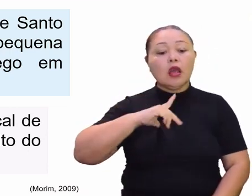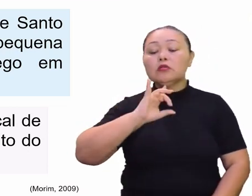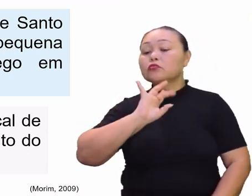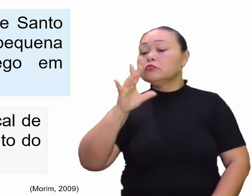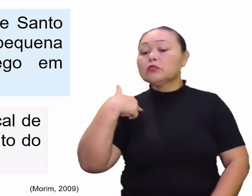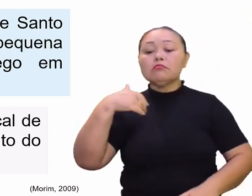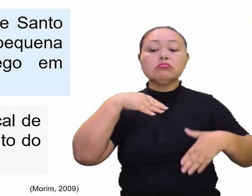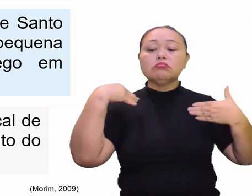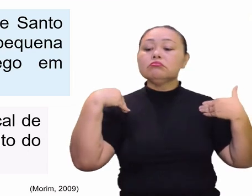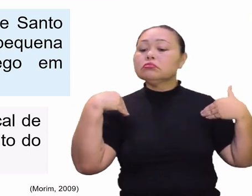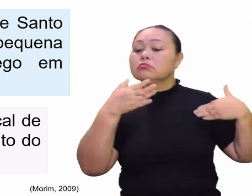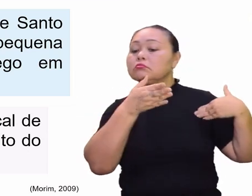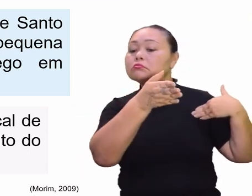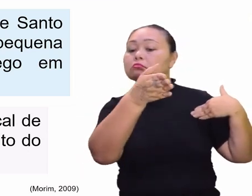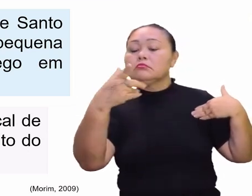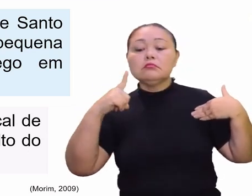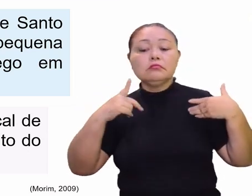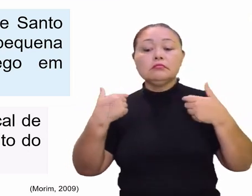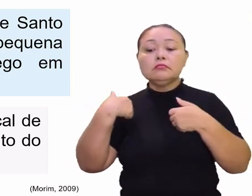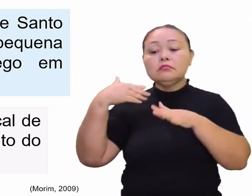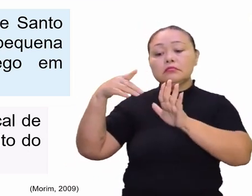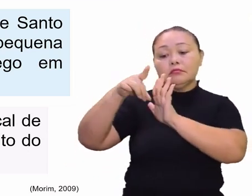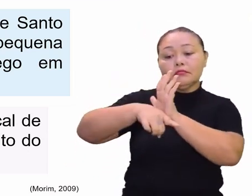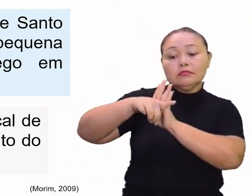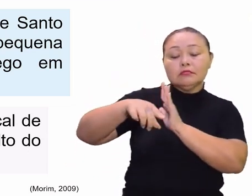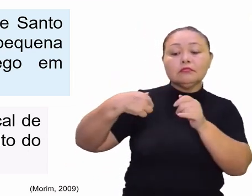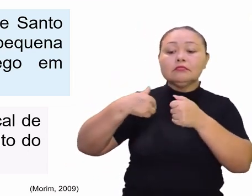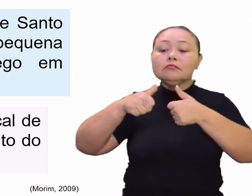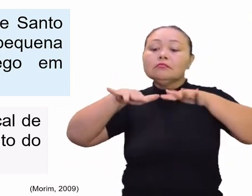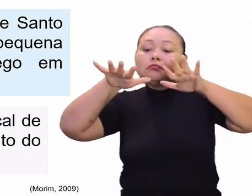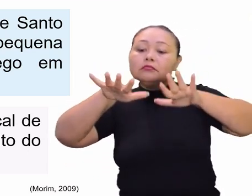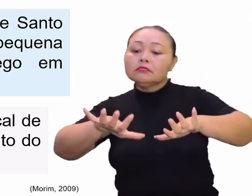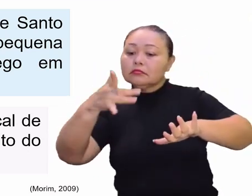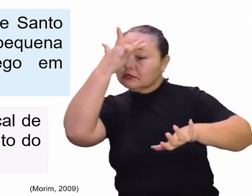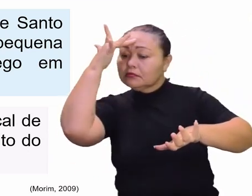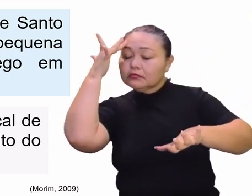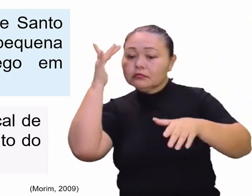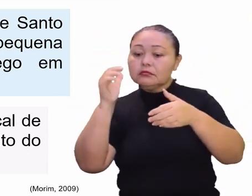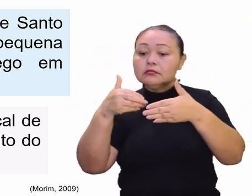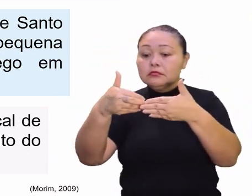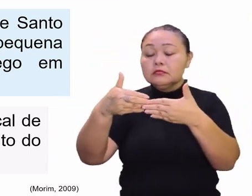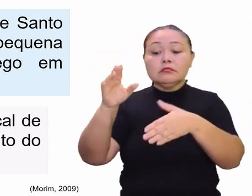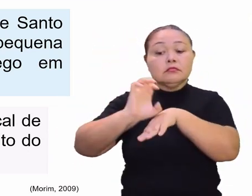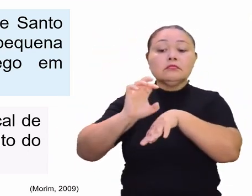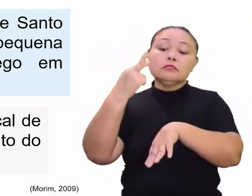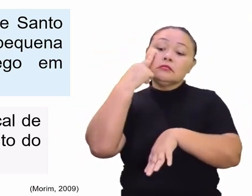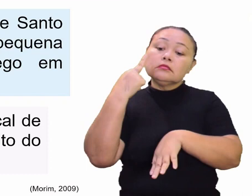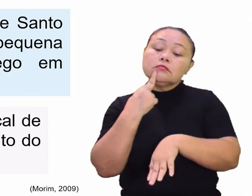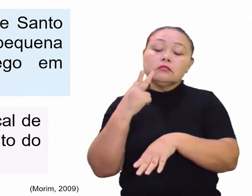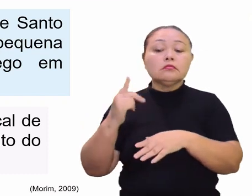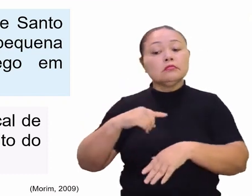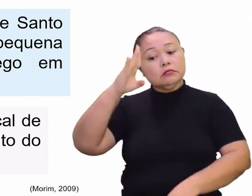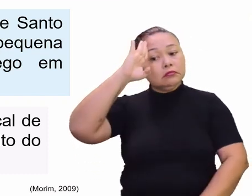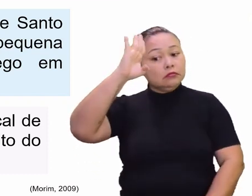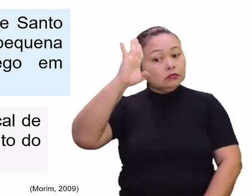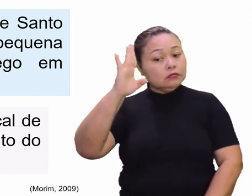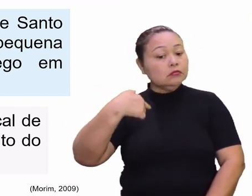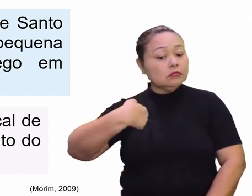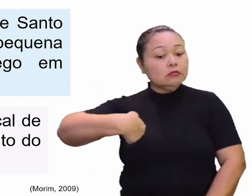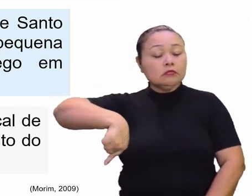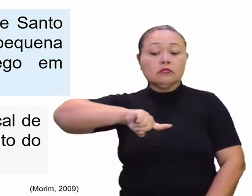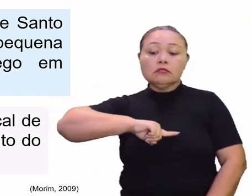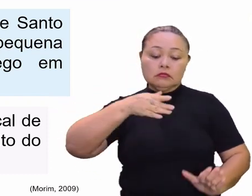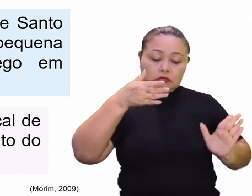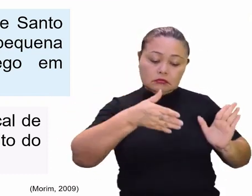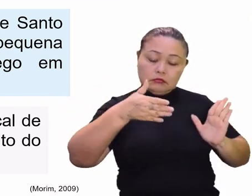de estrada de ferro Madeira Mamoré, a gente pensa em ocupação aqui no que viria a ser estado de Rondônia, principalmente